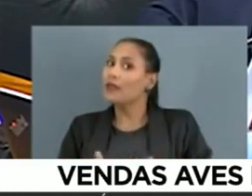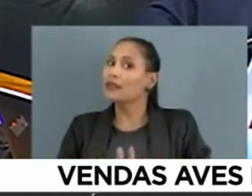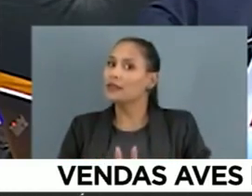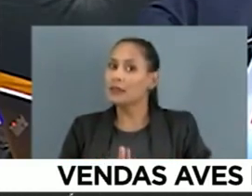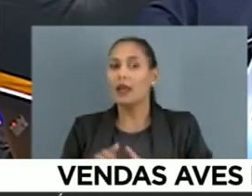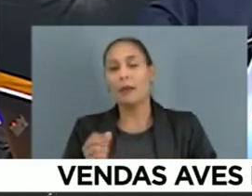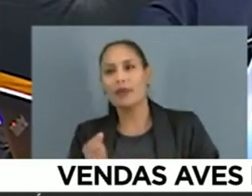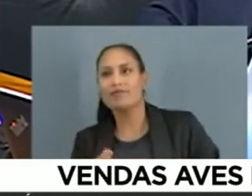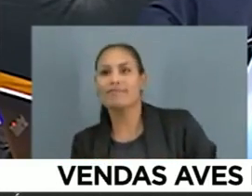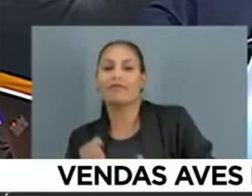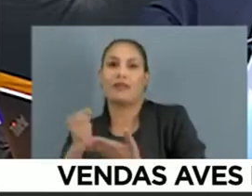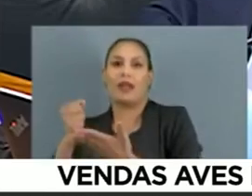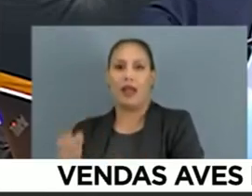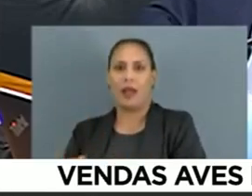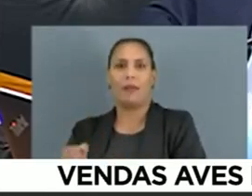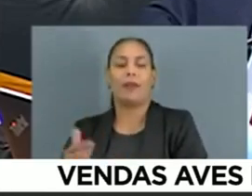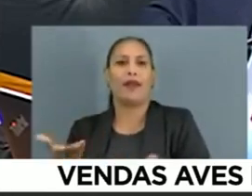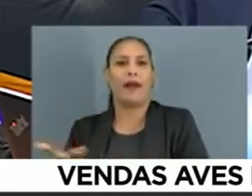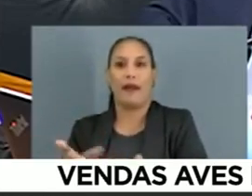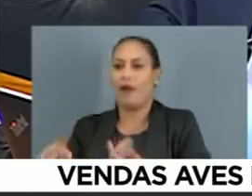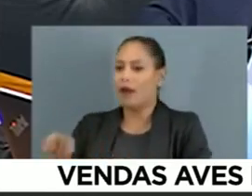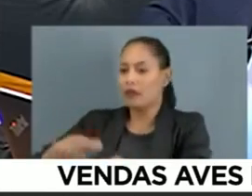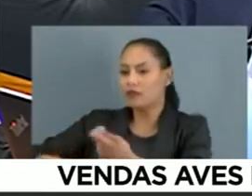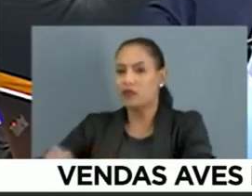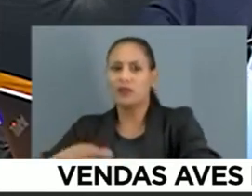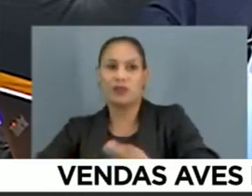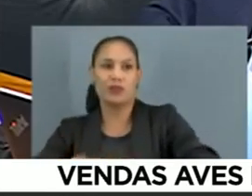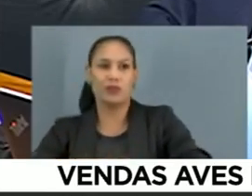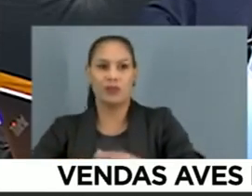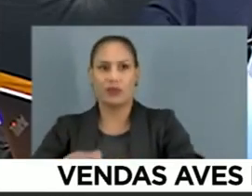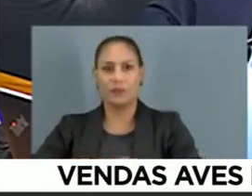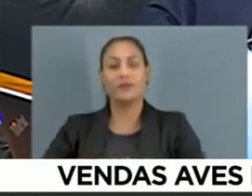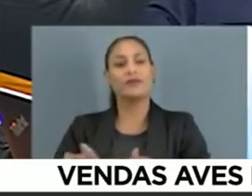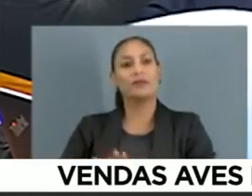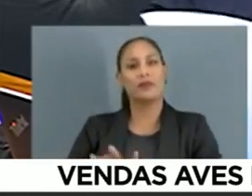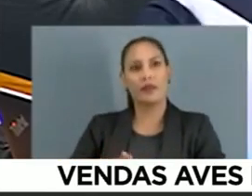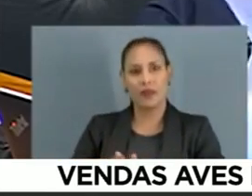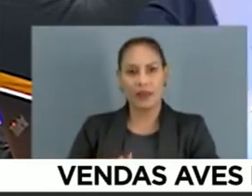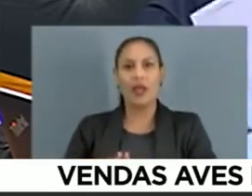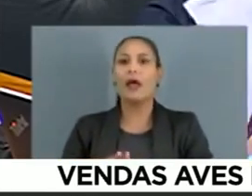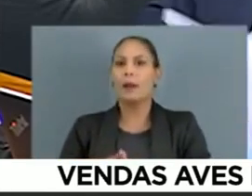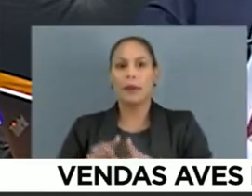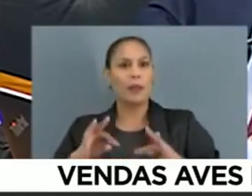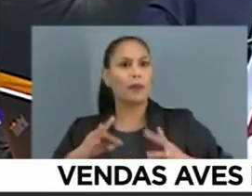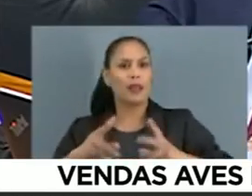a consolidação do seu dinamismo econômico e para o seu reconhecimento como referência na produção de cevada e malte.